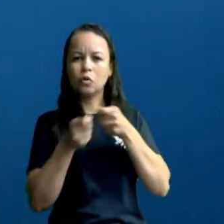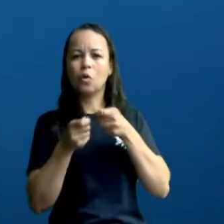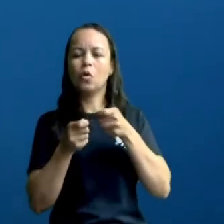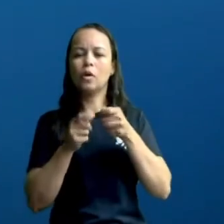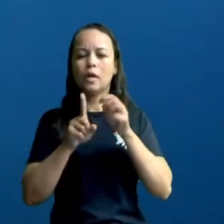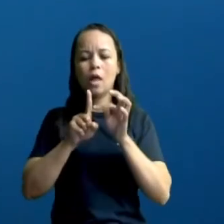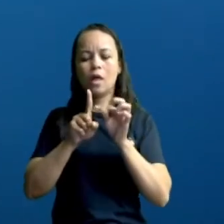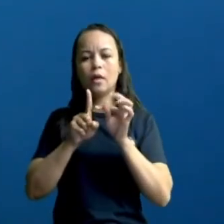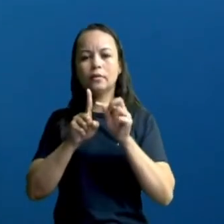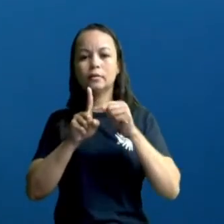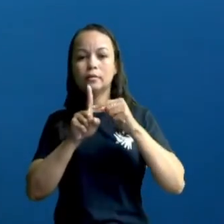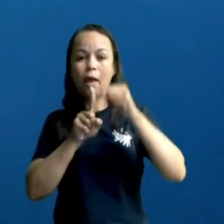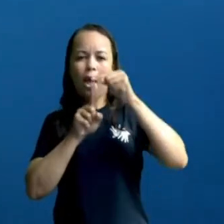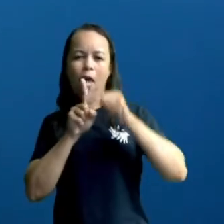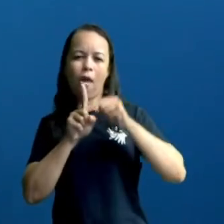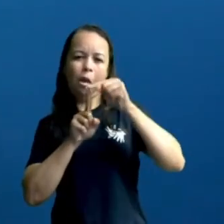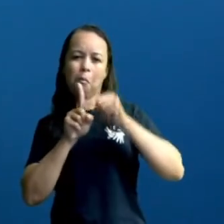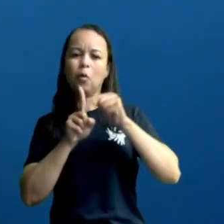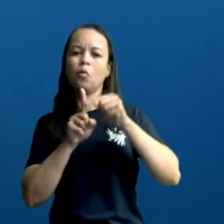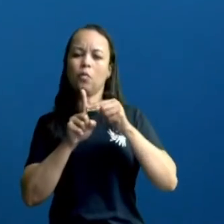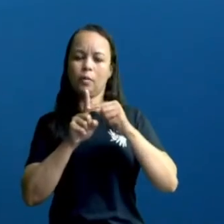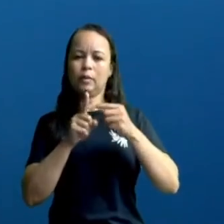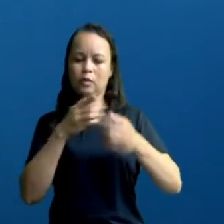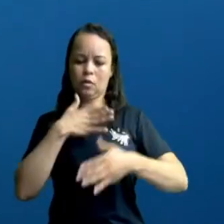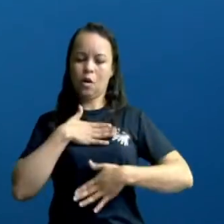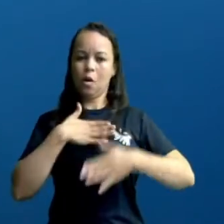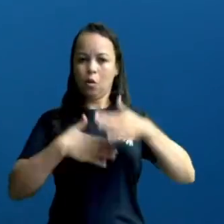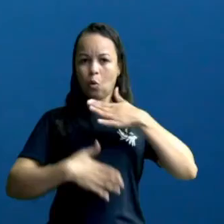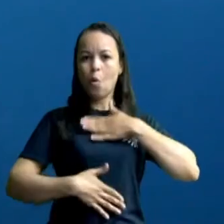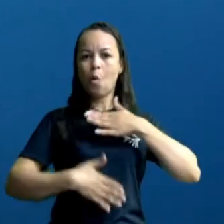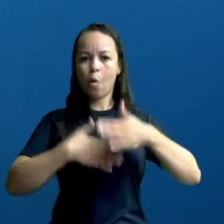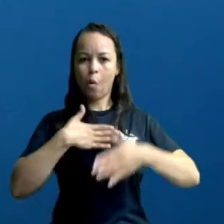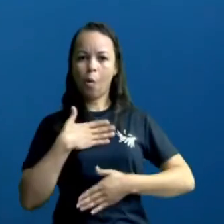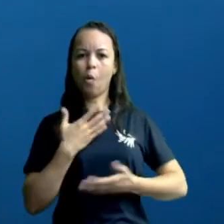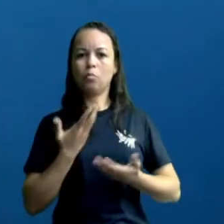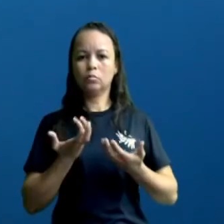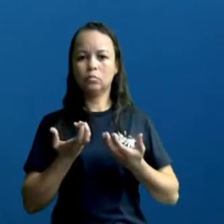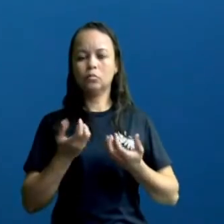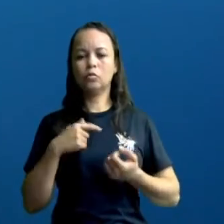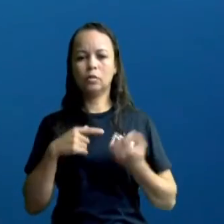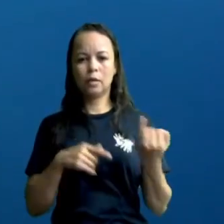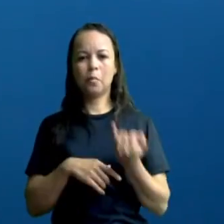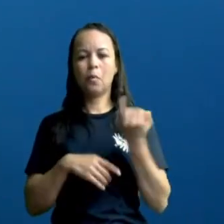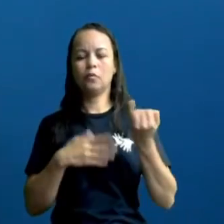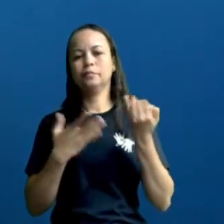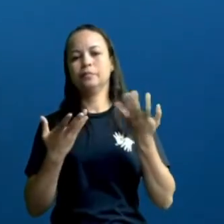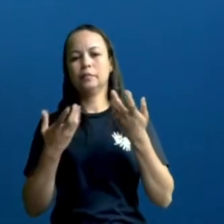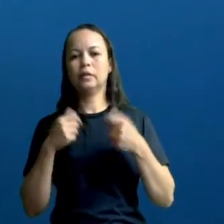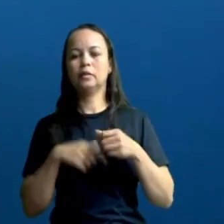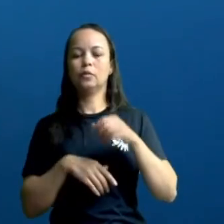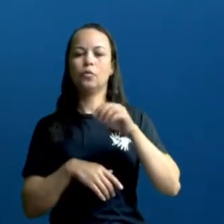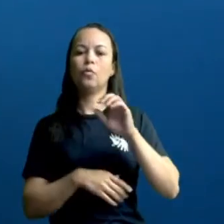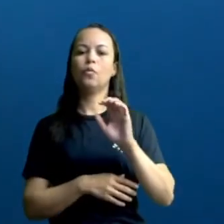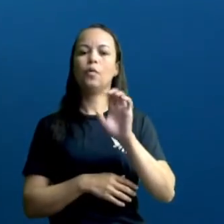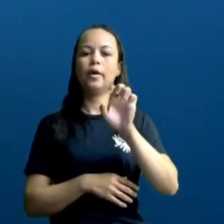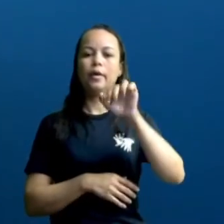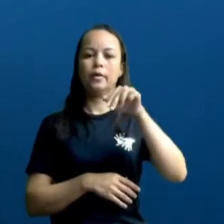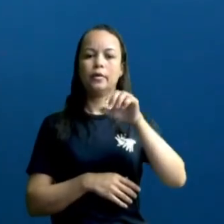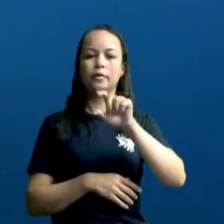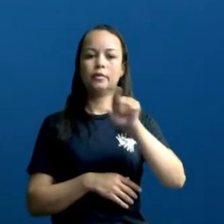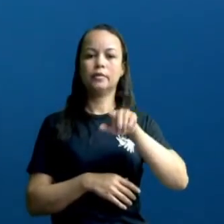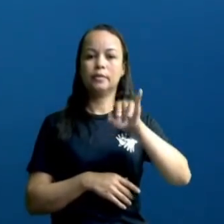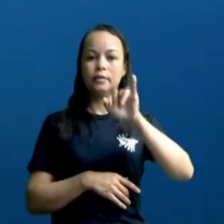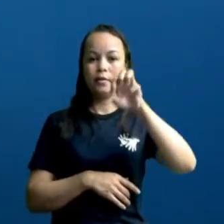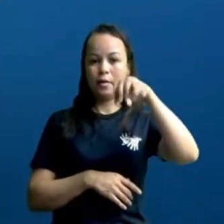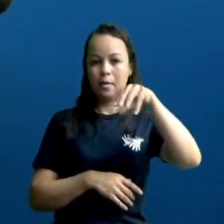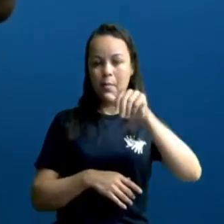temperatura ideal para o nosso bom funcionamento metabólico, para o funcionamento legal das nossas enzimas, que tem lá relação para o quê? Para os